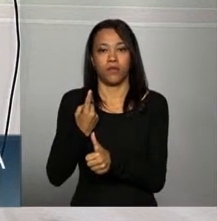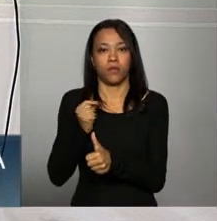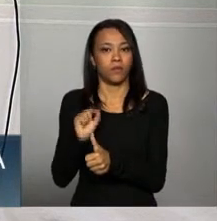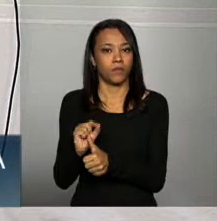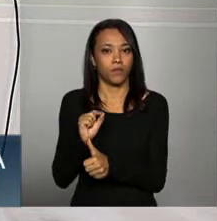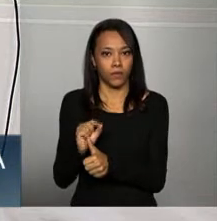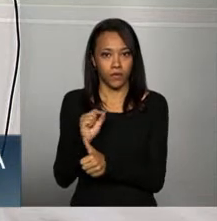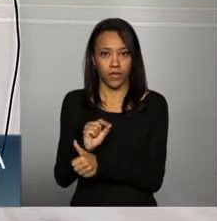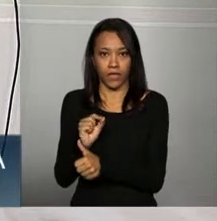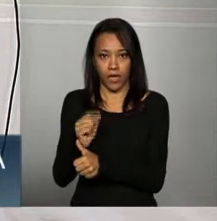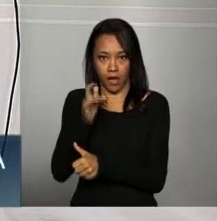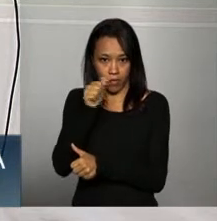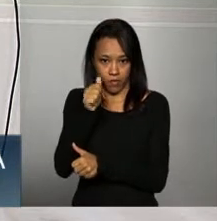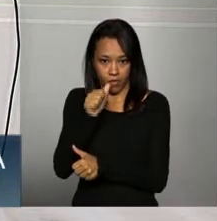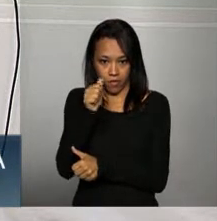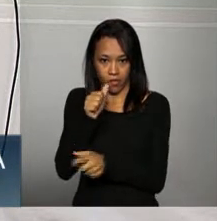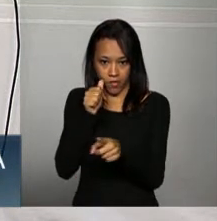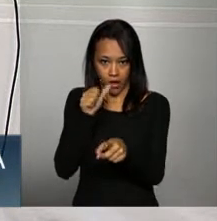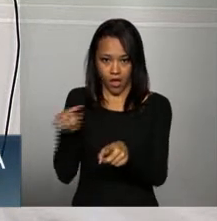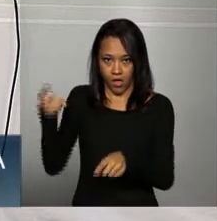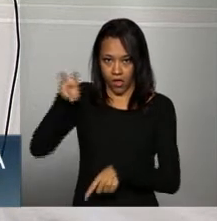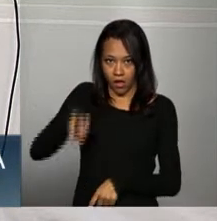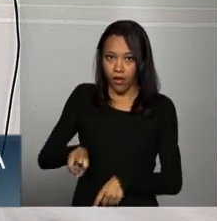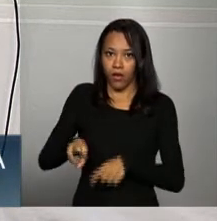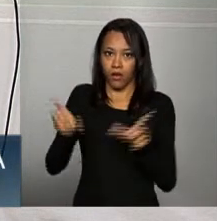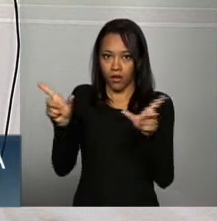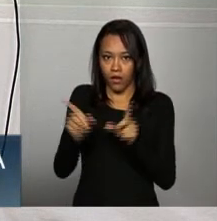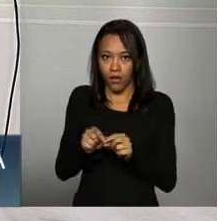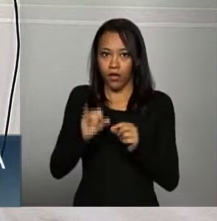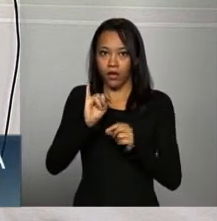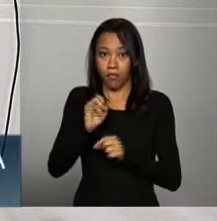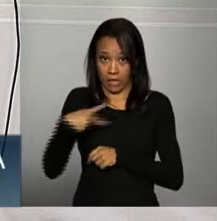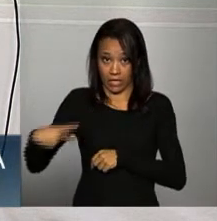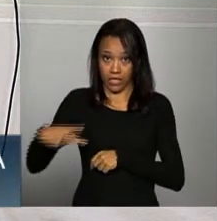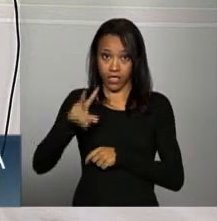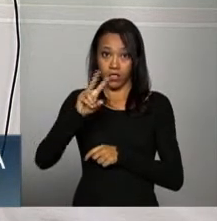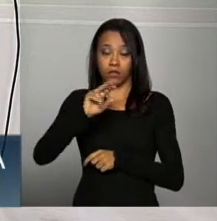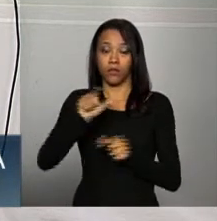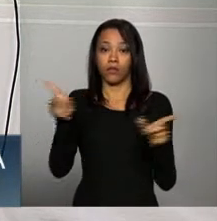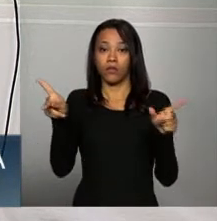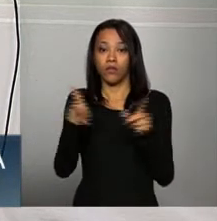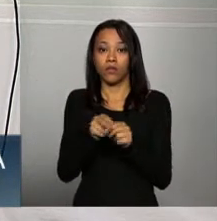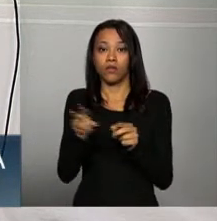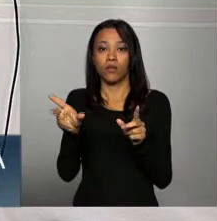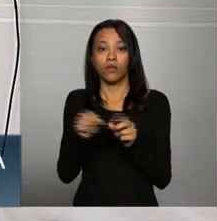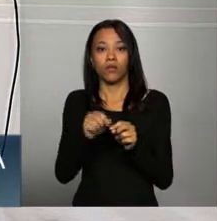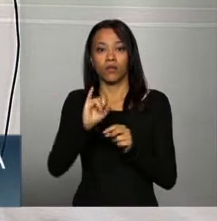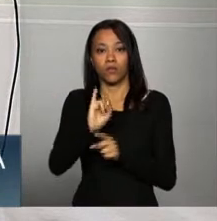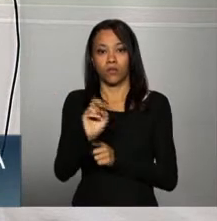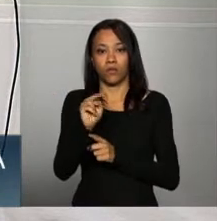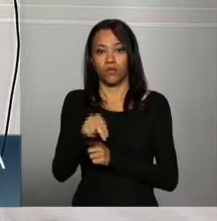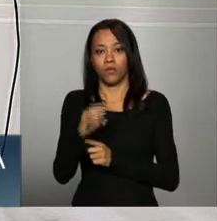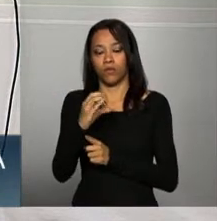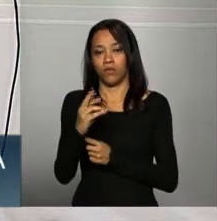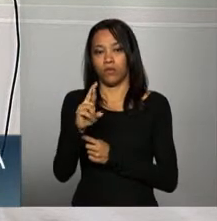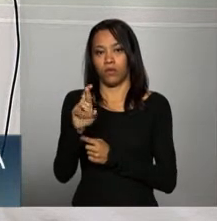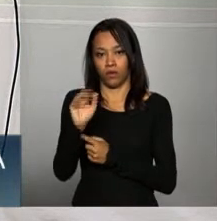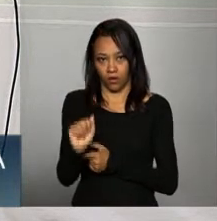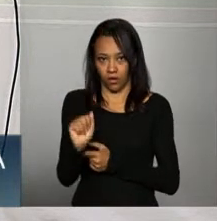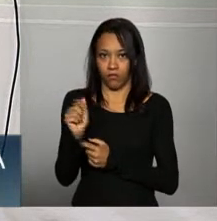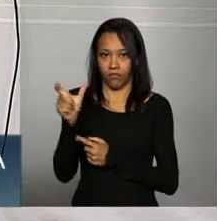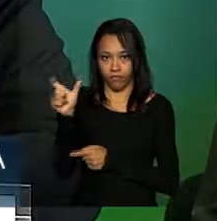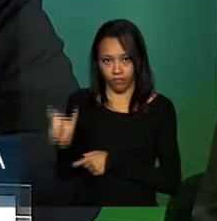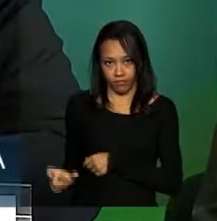aqui da presidenta do INCRA não é uma presença simbólica, é também uma presença de compromisso, né? Nós estamos trabalhando, como eu disse,